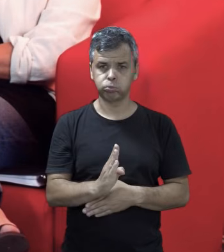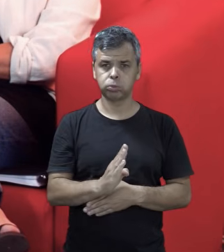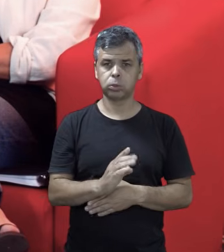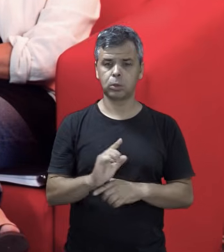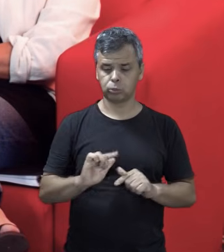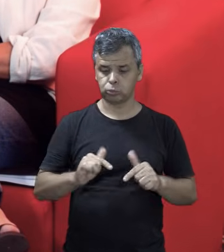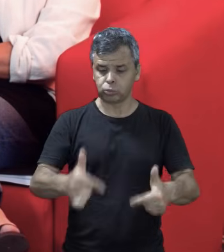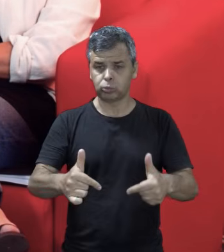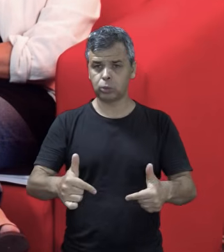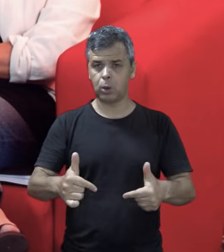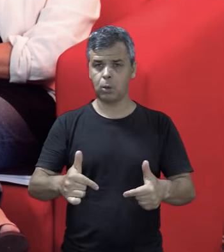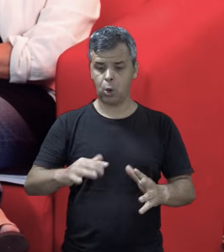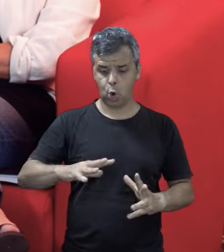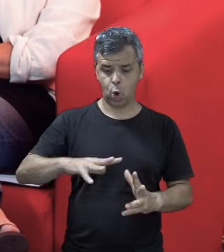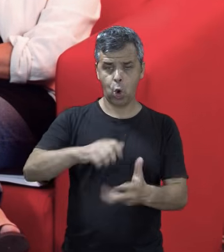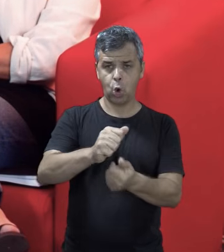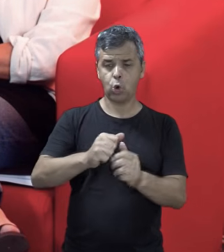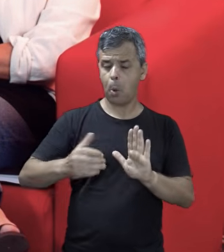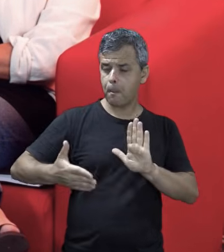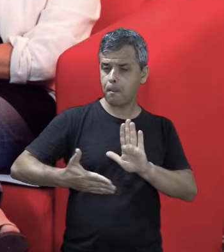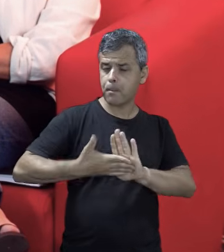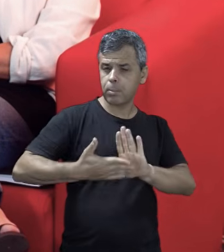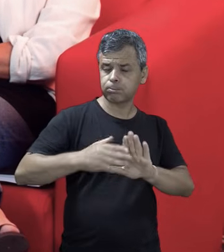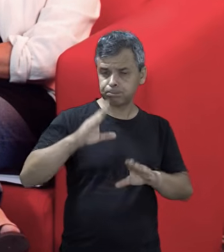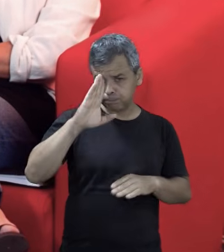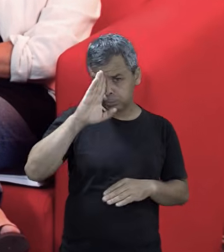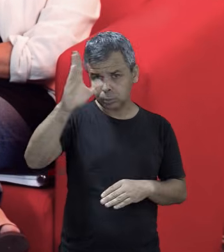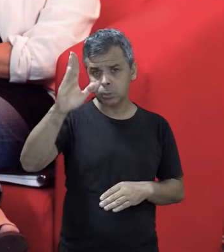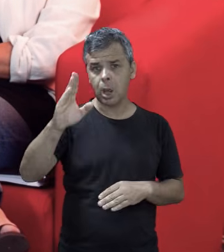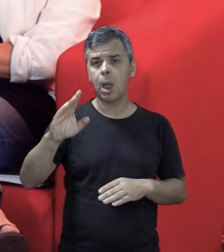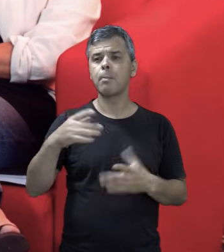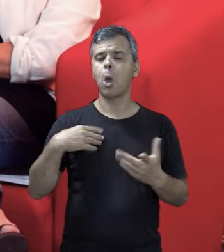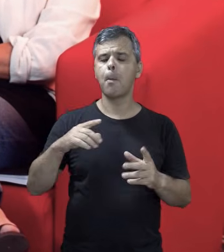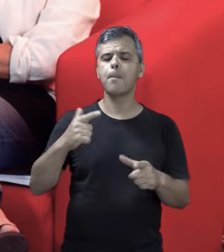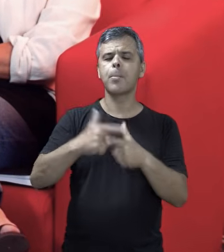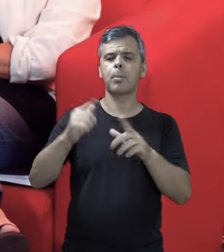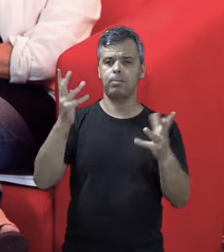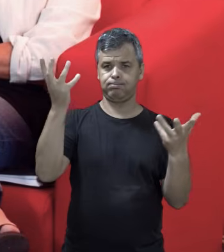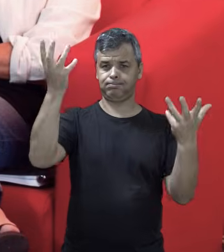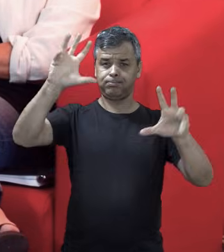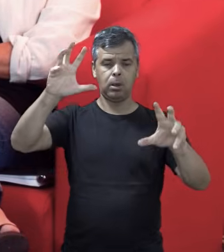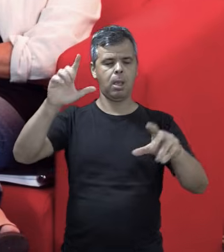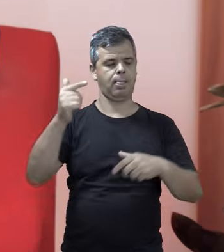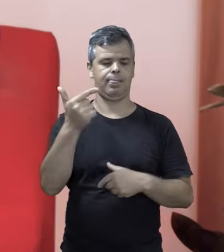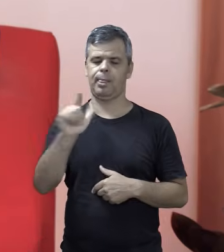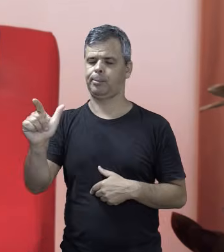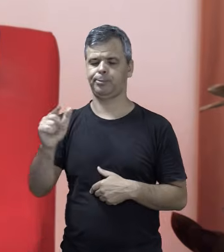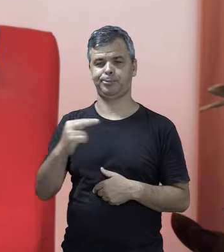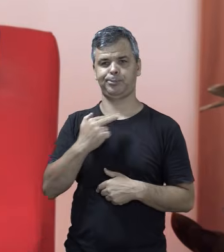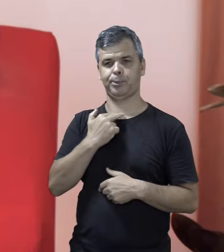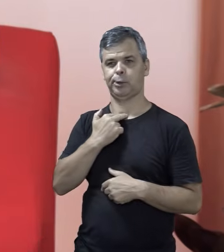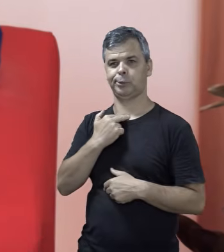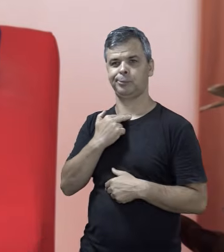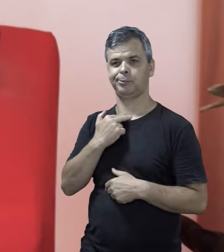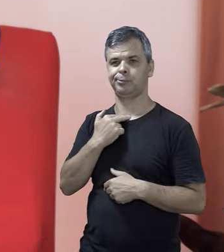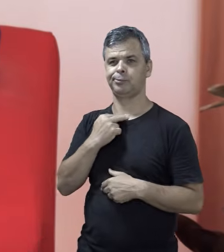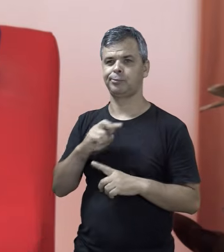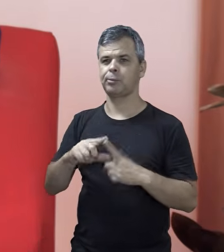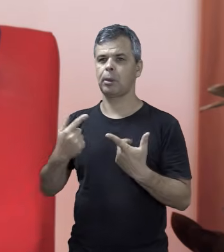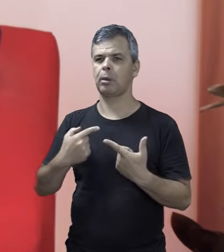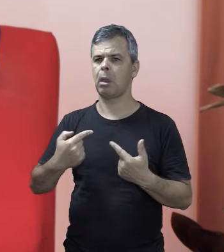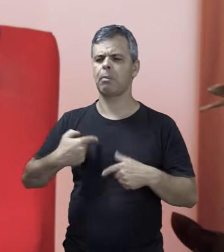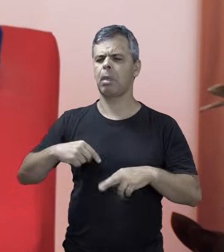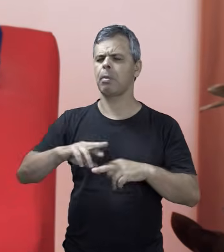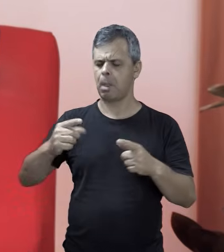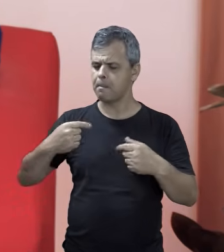que tem colocado o Mundial como protagonista e tratar da crise climática. A gente não pode tergiversar